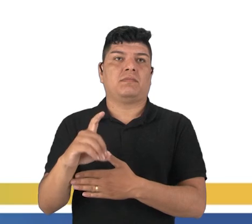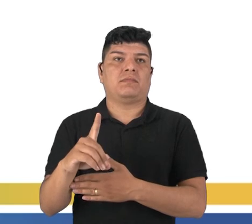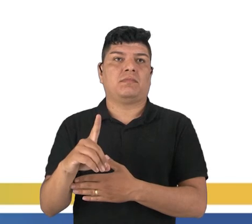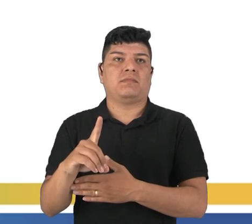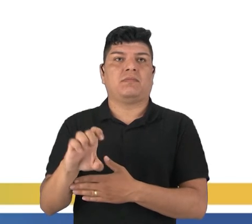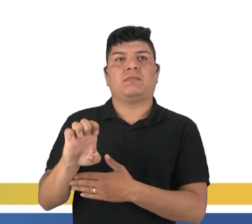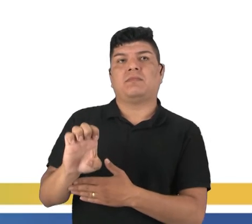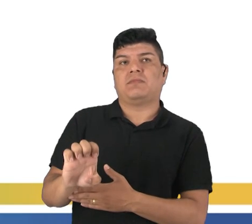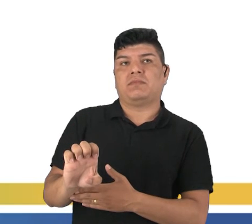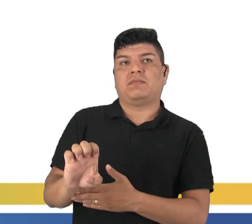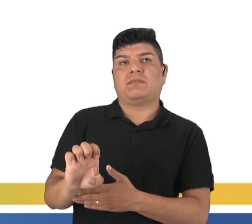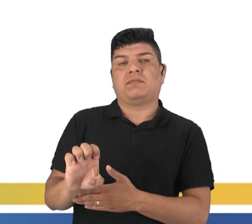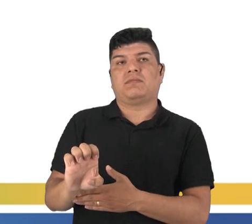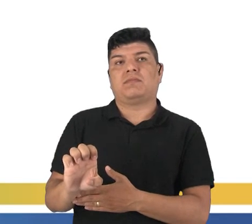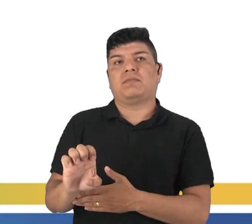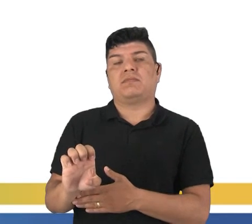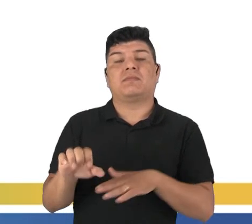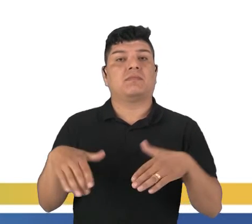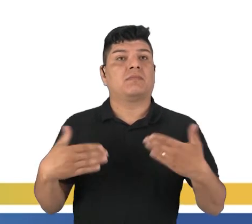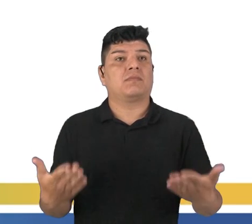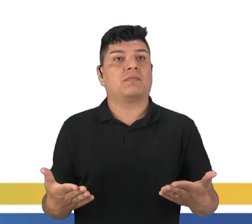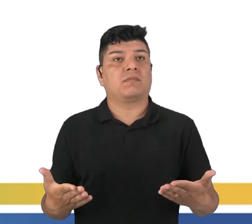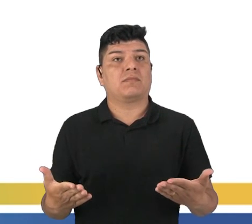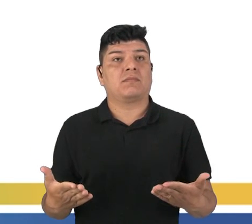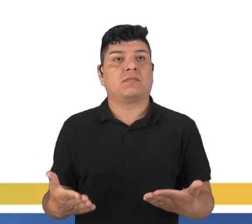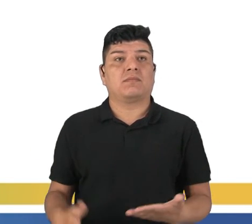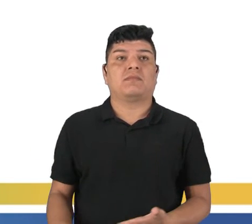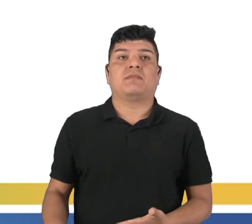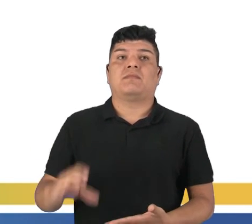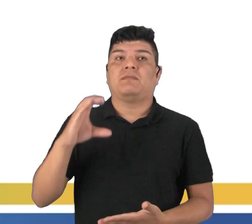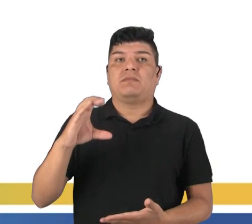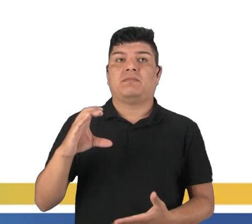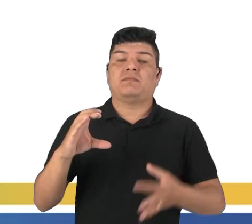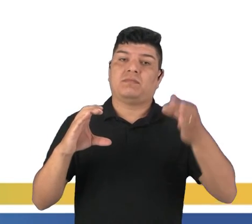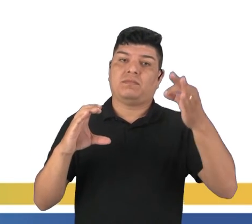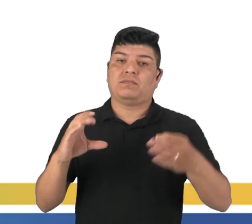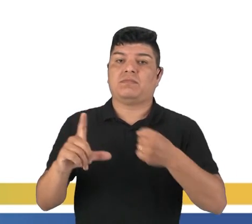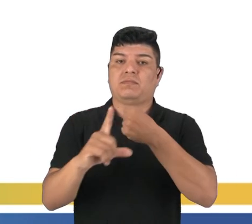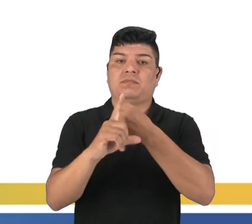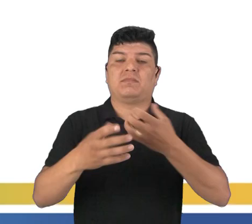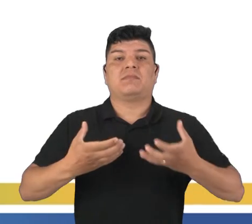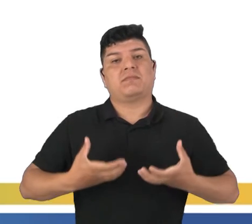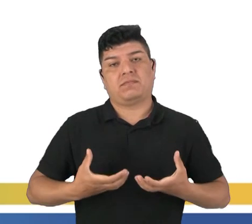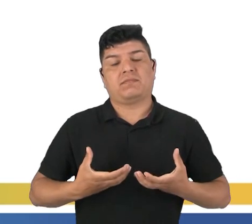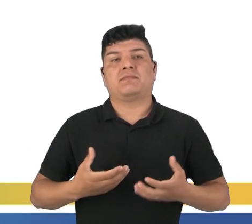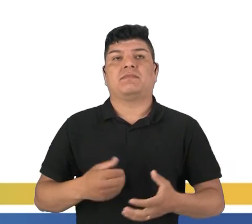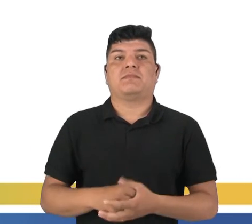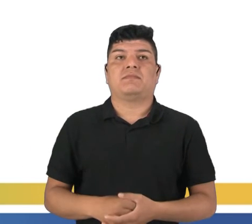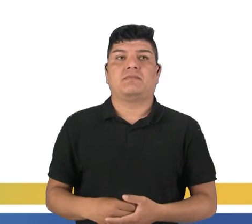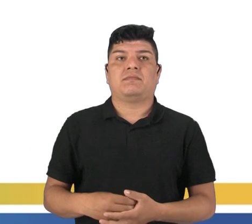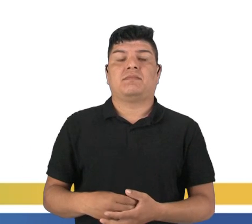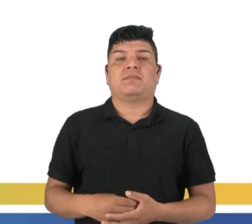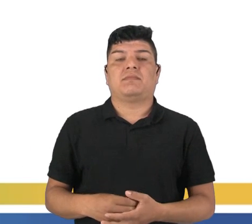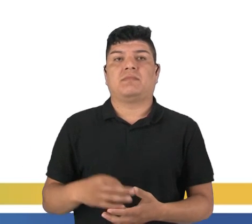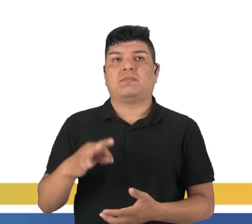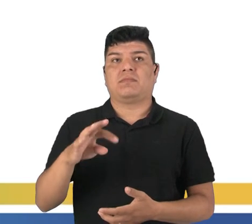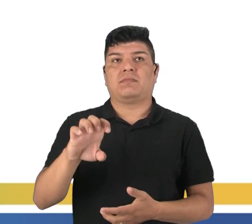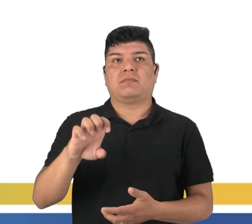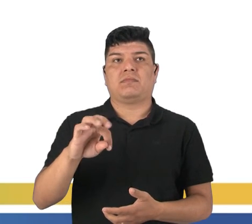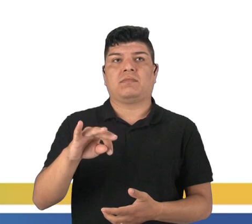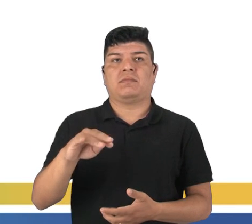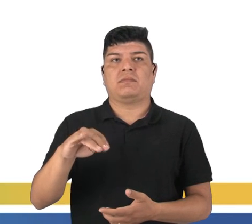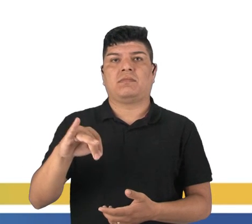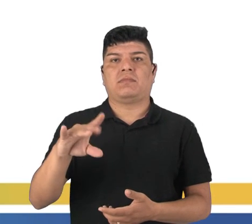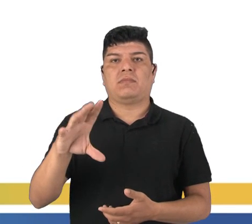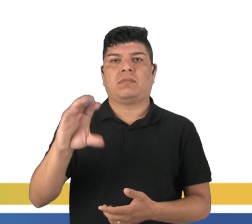testículo, próstata ou tireoide. Bom, gente, a resposta correta é o testículo. A testosterona é um